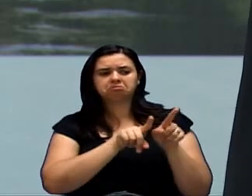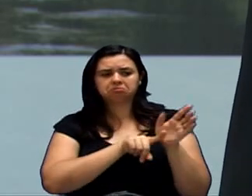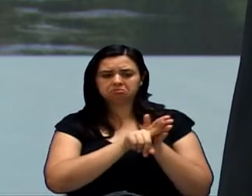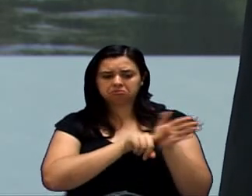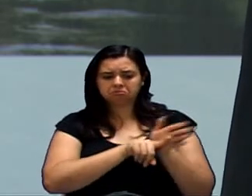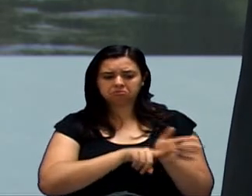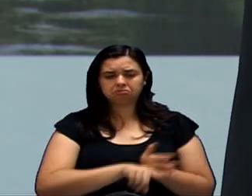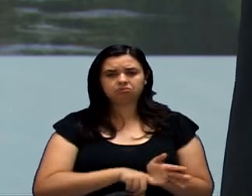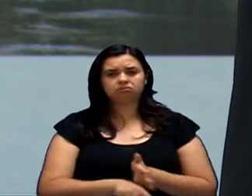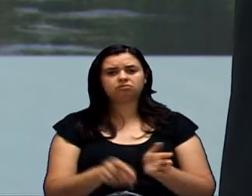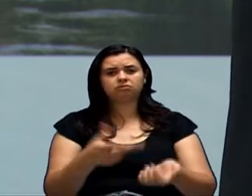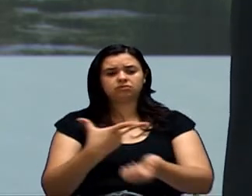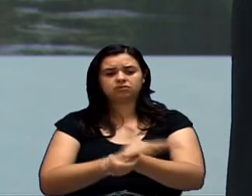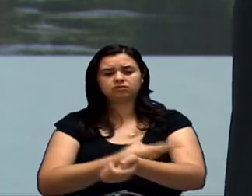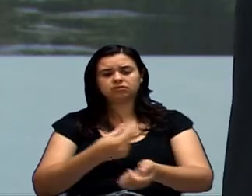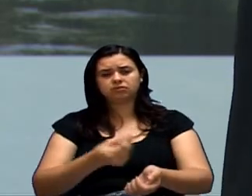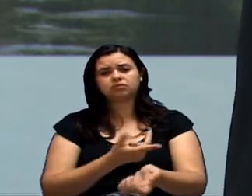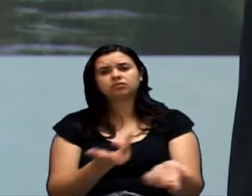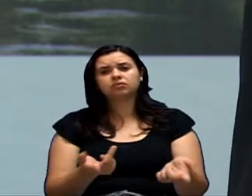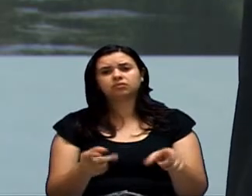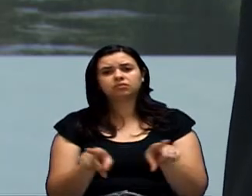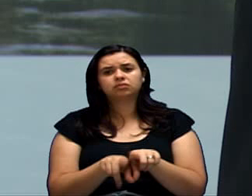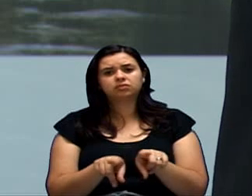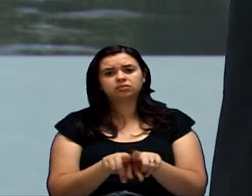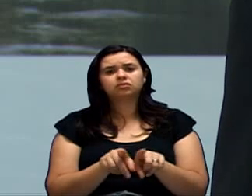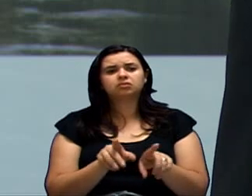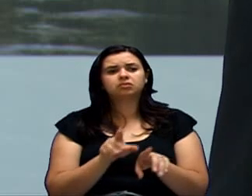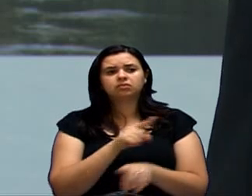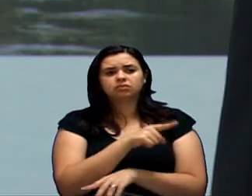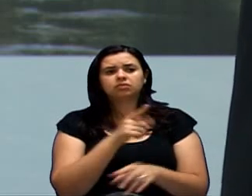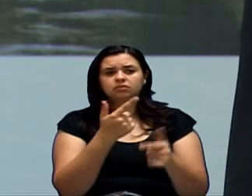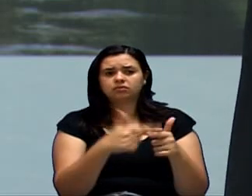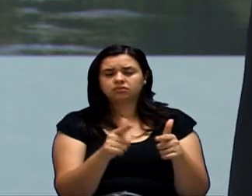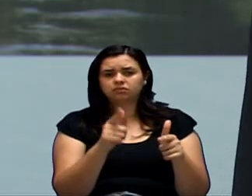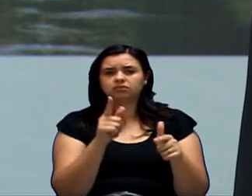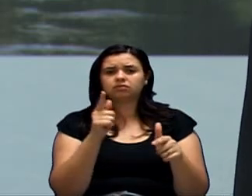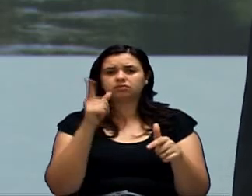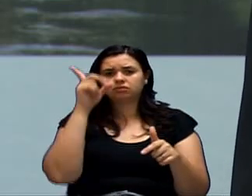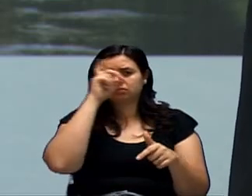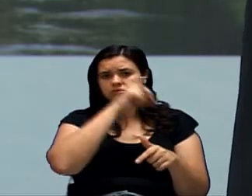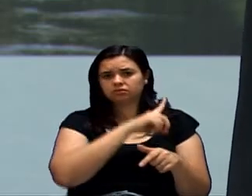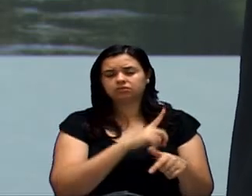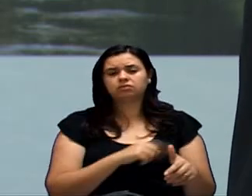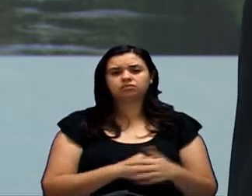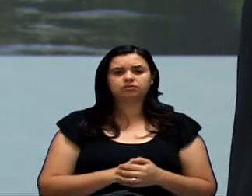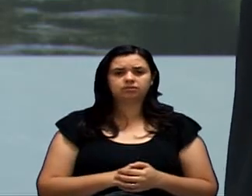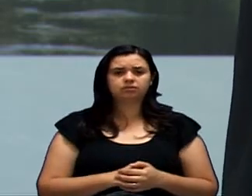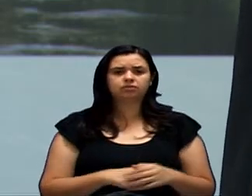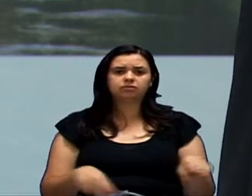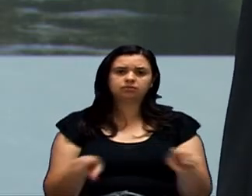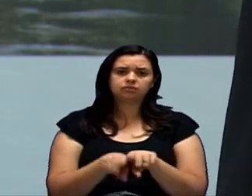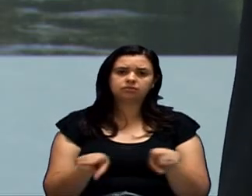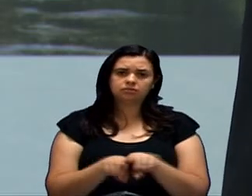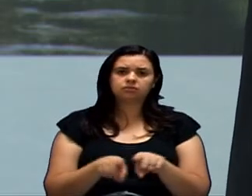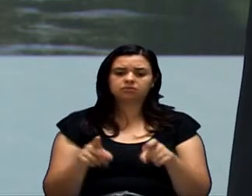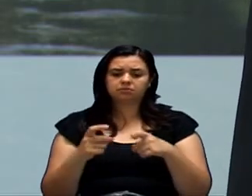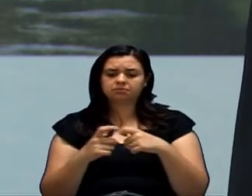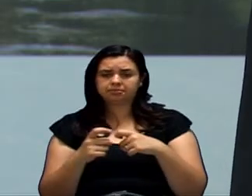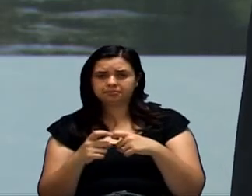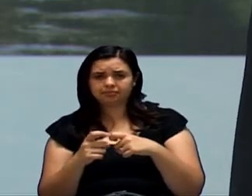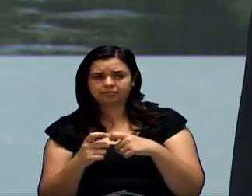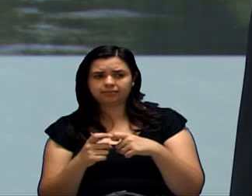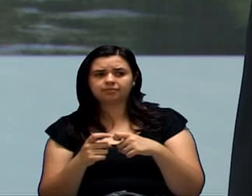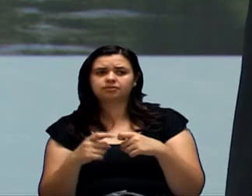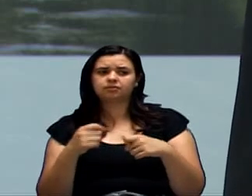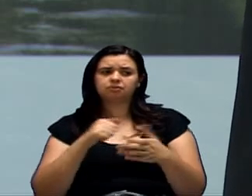exames por conta de dificuldades inerentes ao relacionamento, tanto com